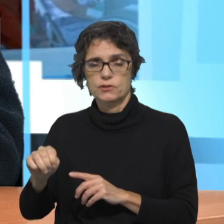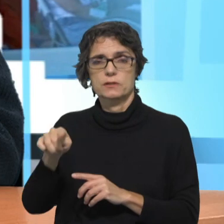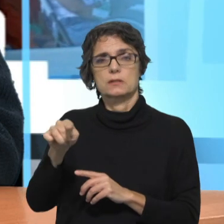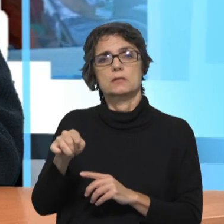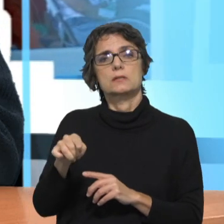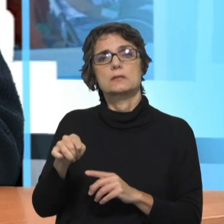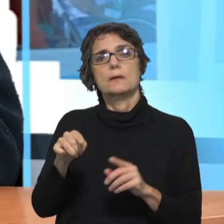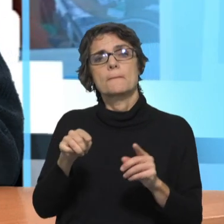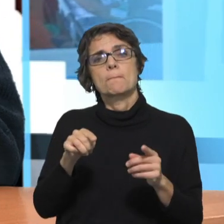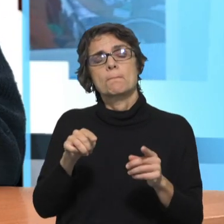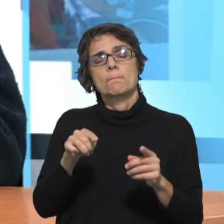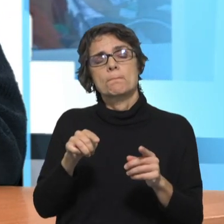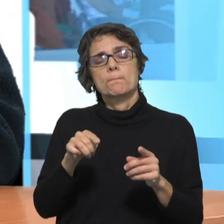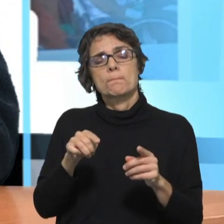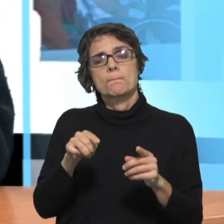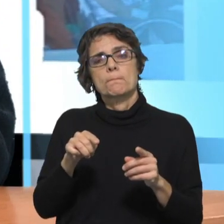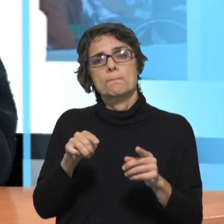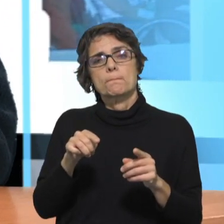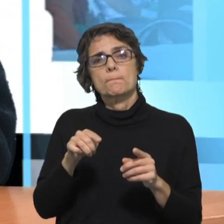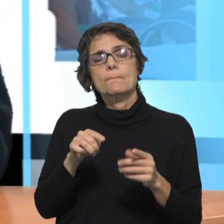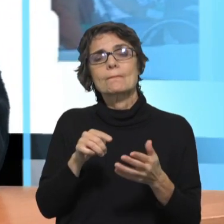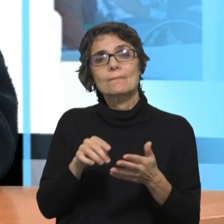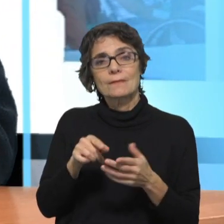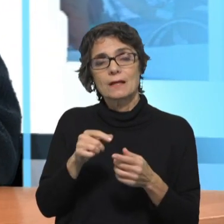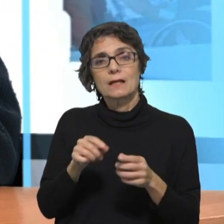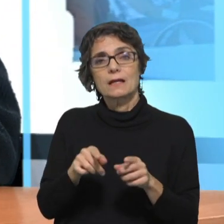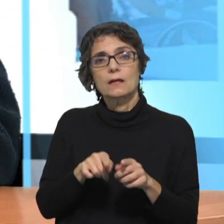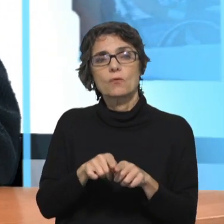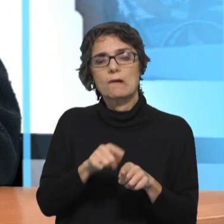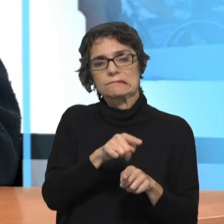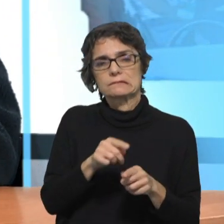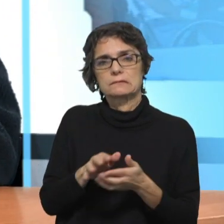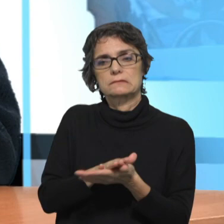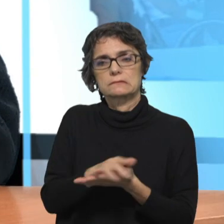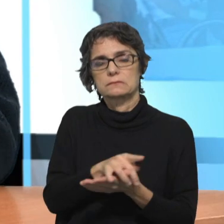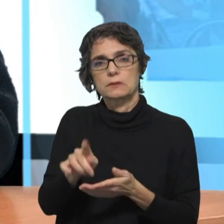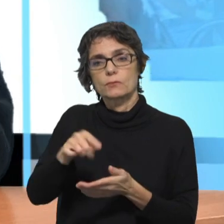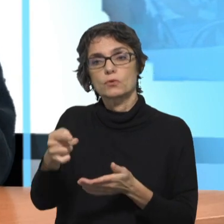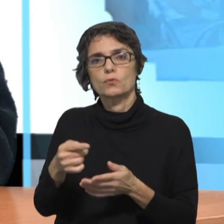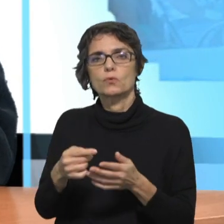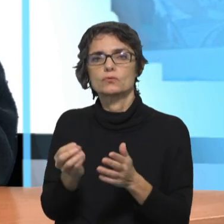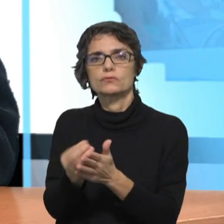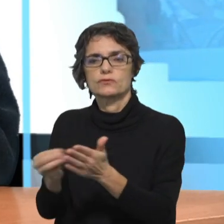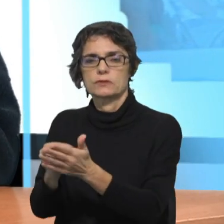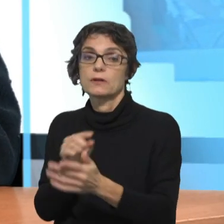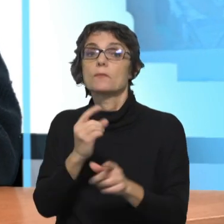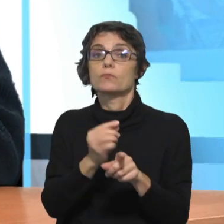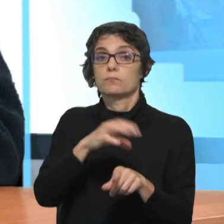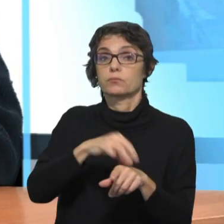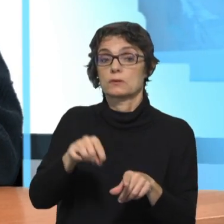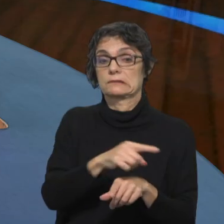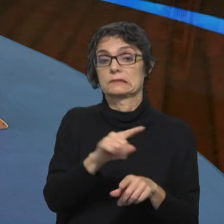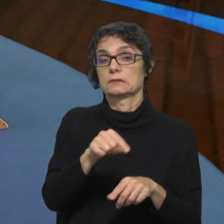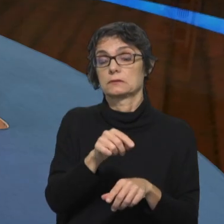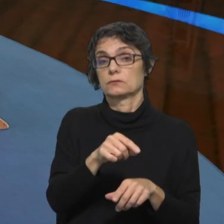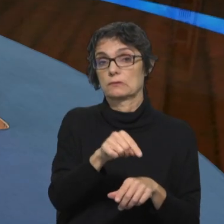e São Mateus bebem. Aliás, é a base para depois a construção dos outros evangelhos, daí a sua brevidade. E